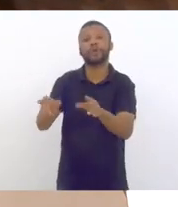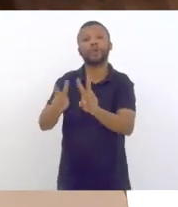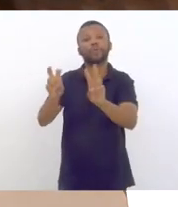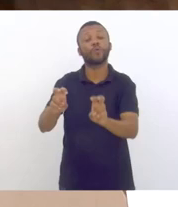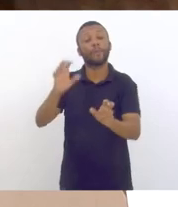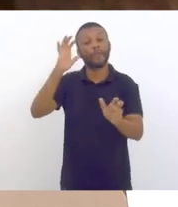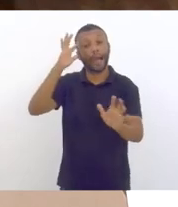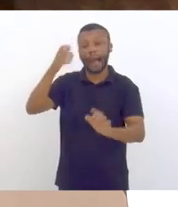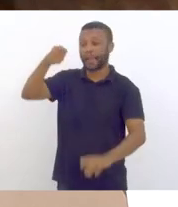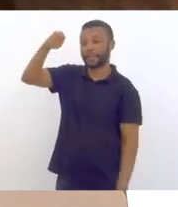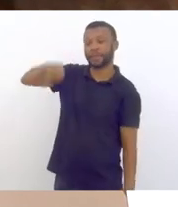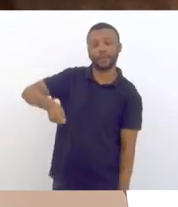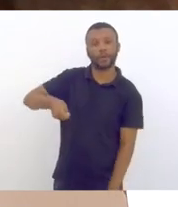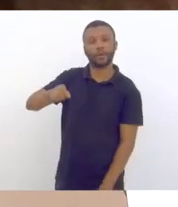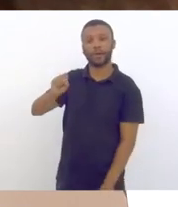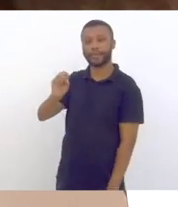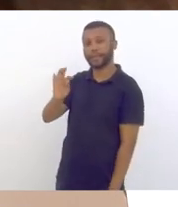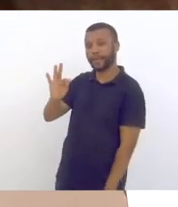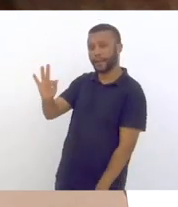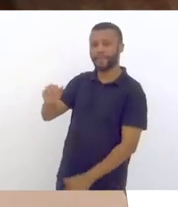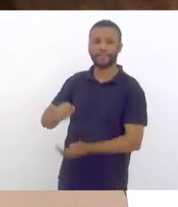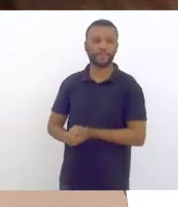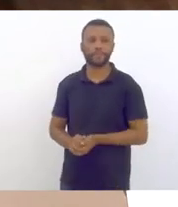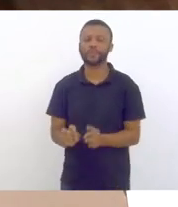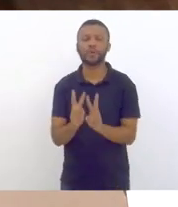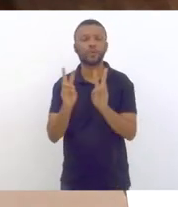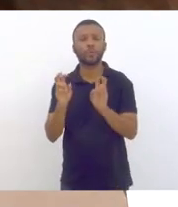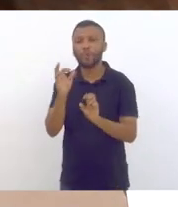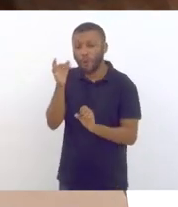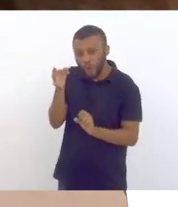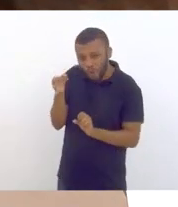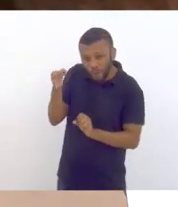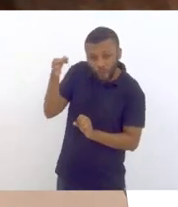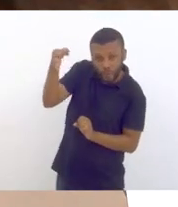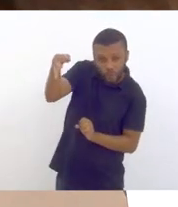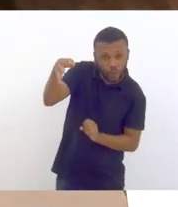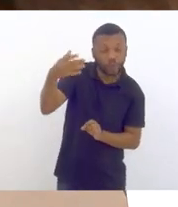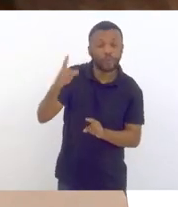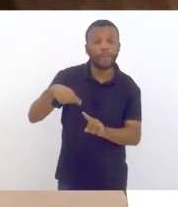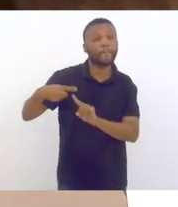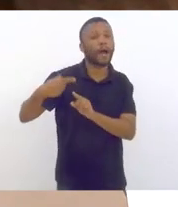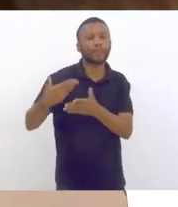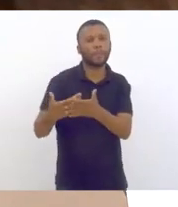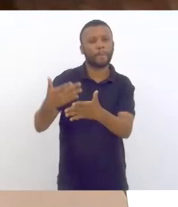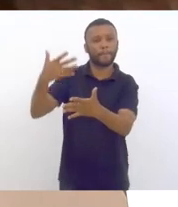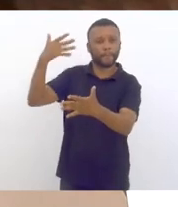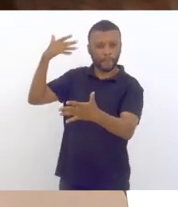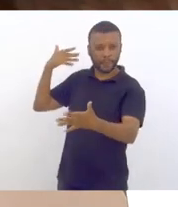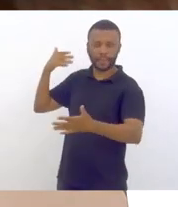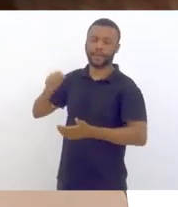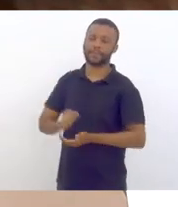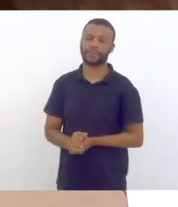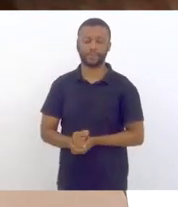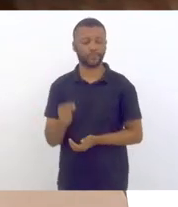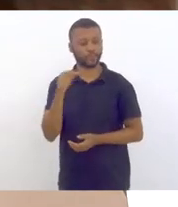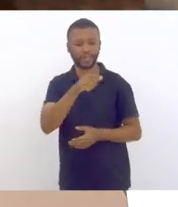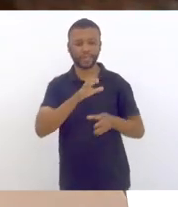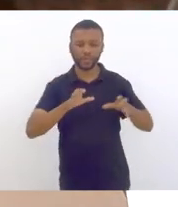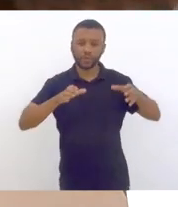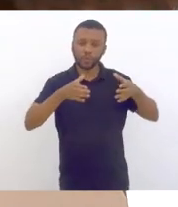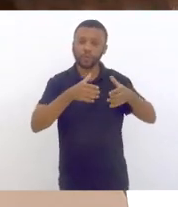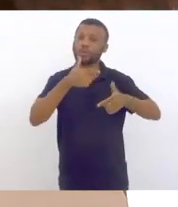supremo futuro e o Pretérito Este grupo do trabalho fez um